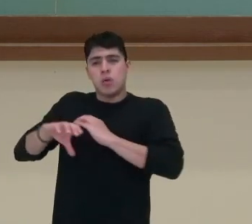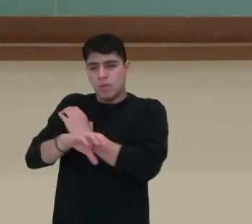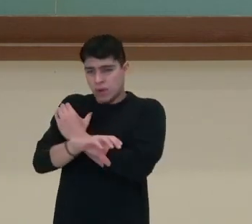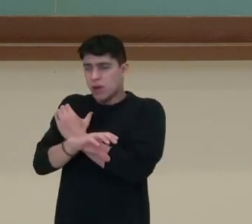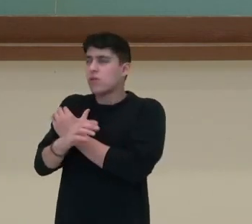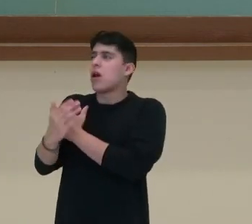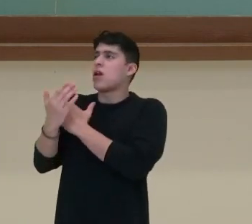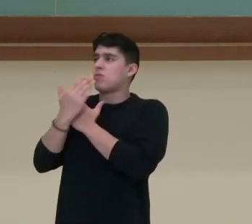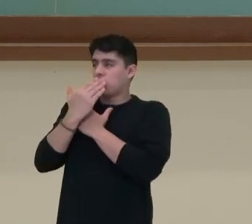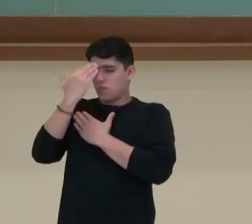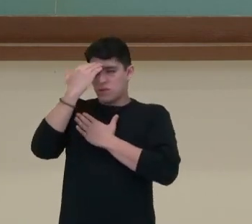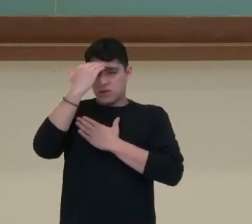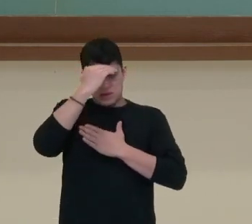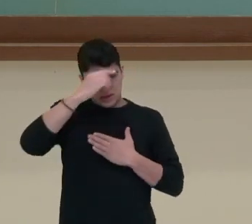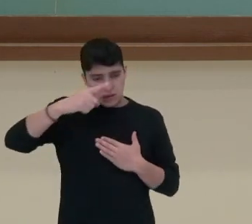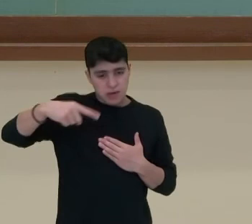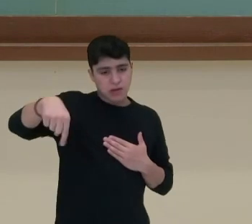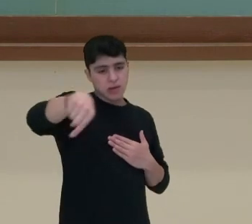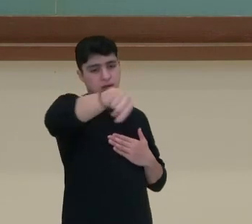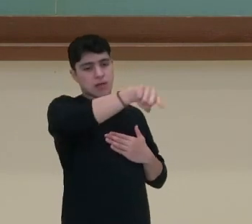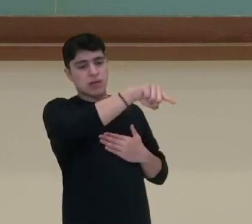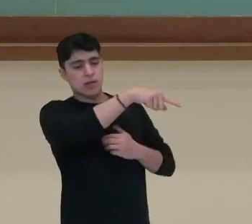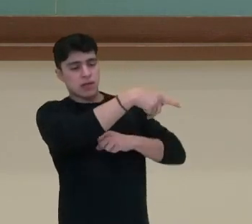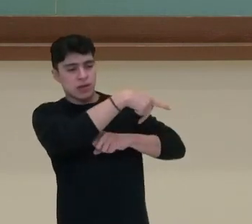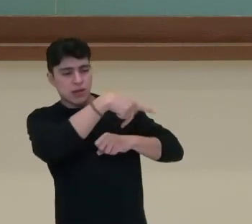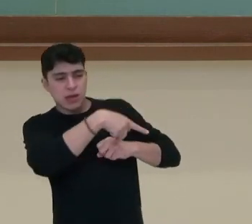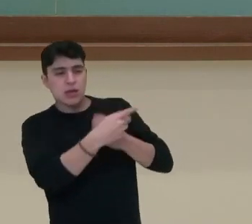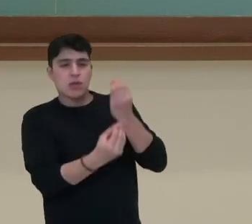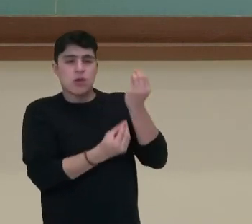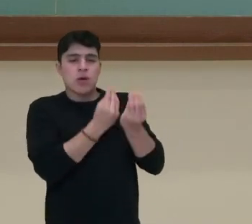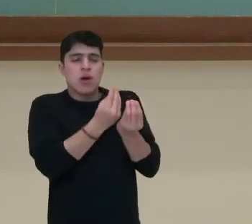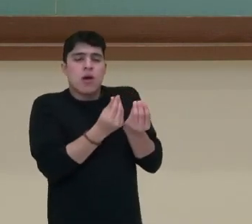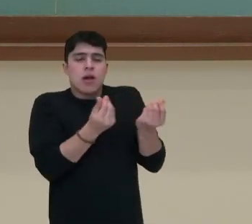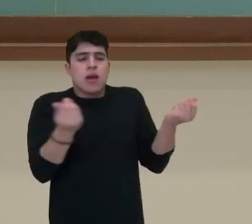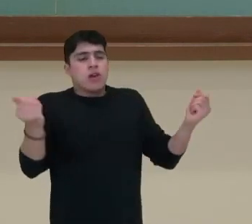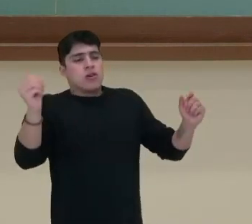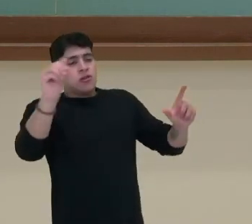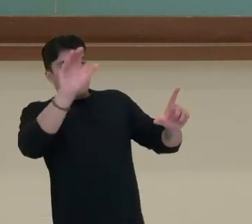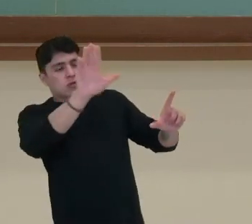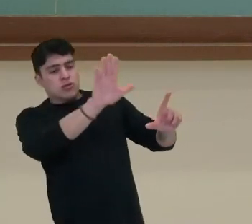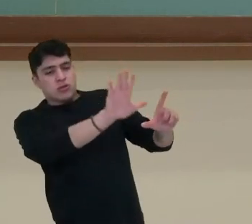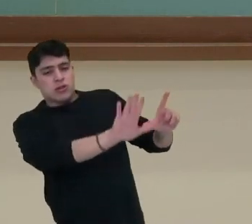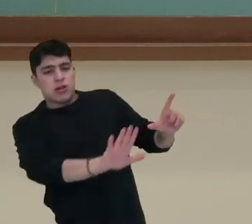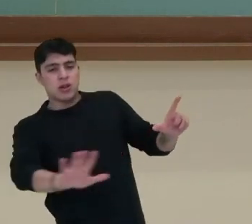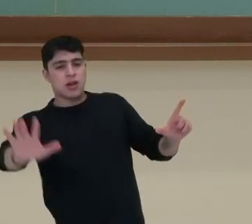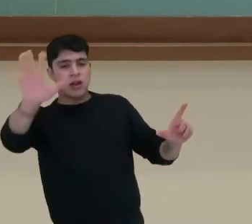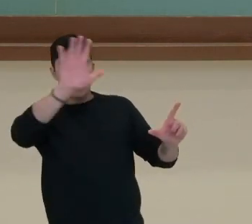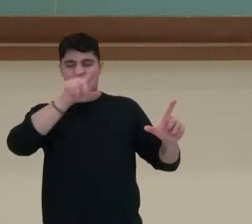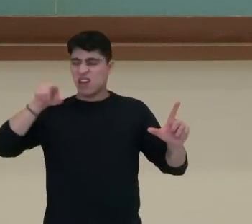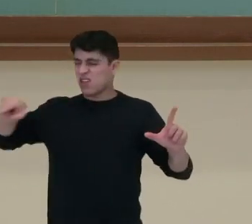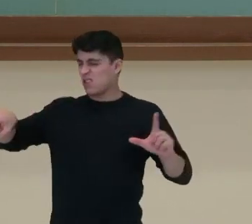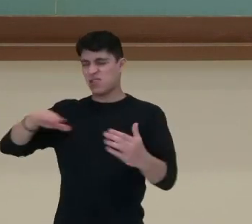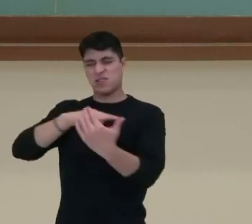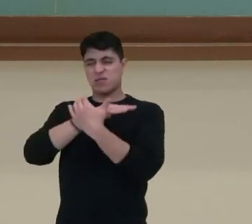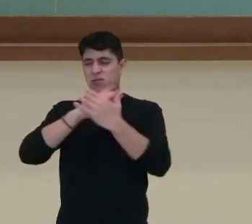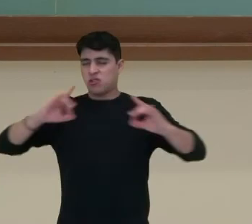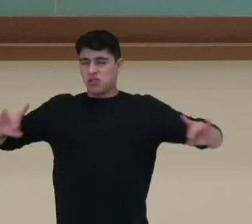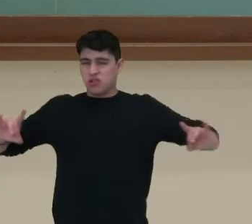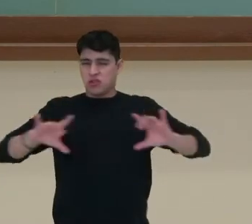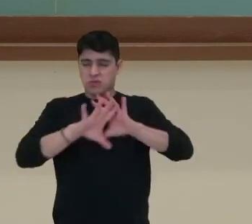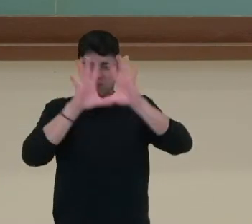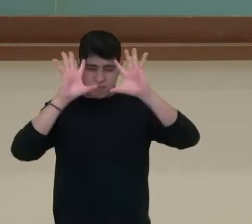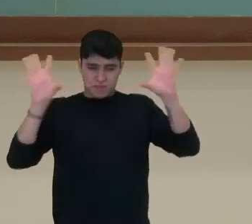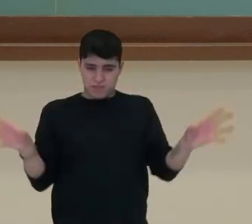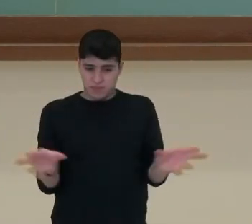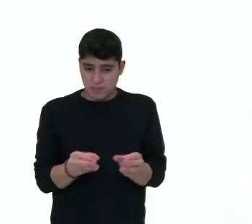então, a qualidade de vida de um país, mostrar um panorama adequado, geral? Vamos aqui, então, fazer a nossa resposta sugestiva.